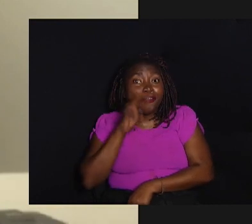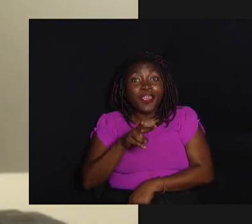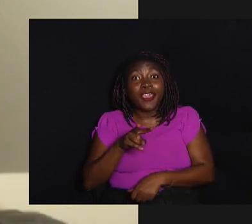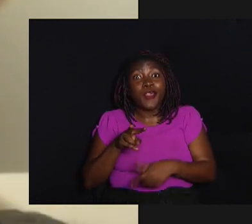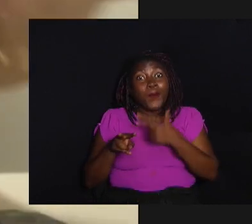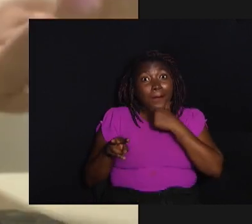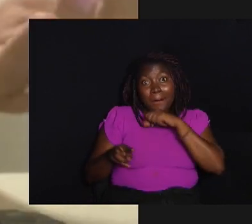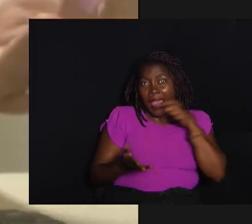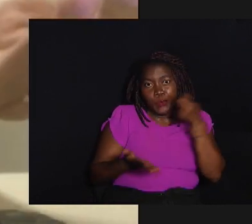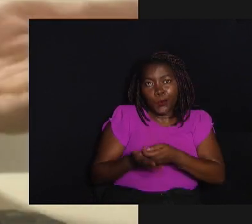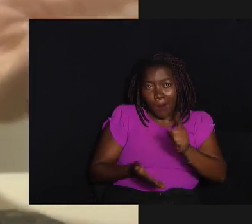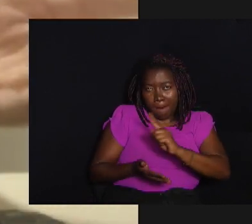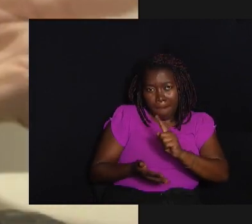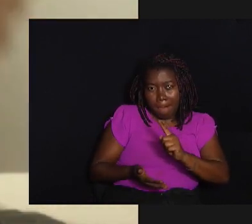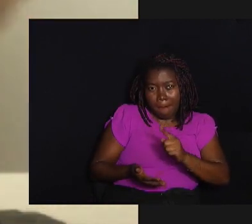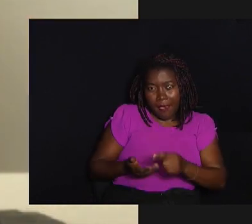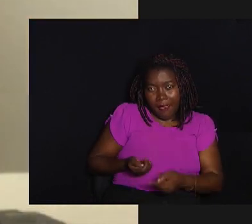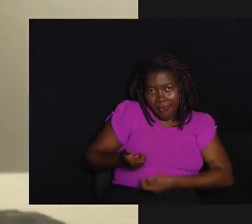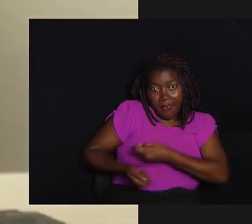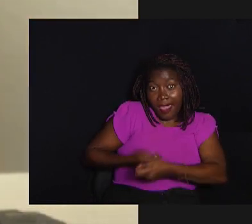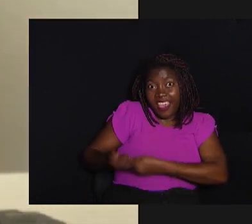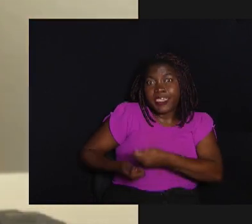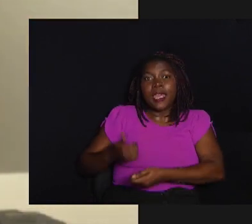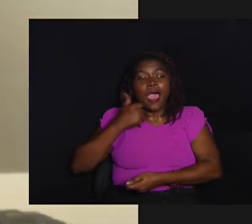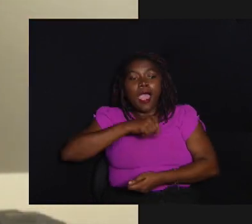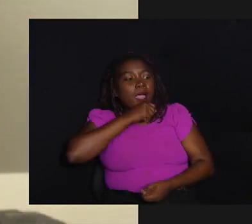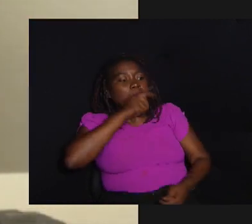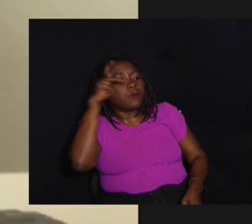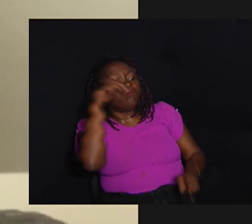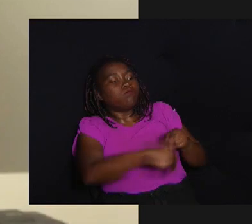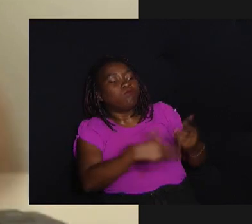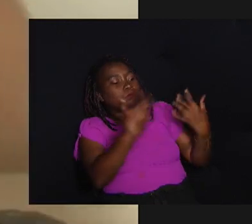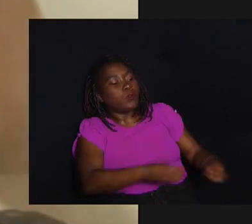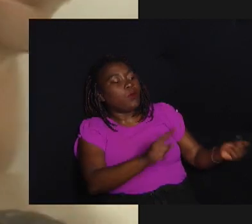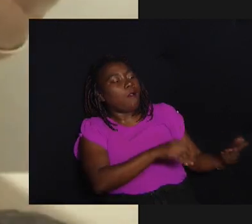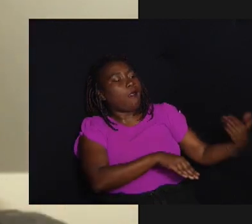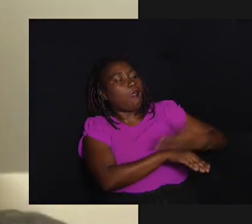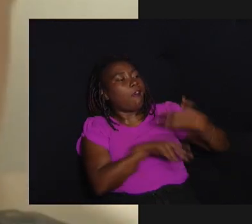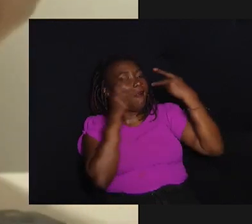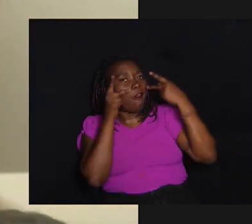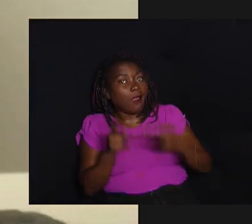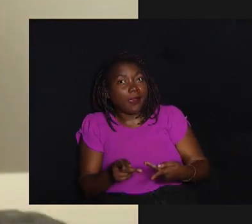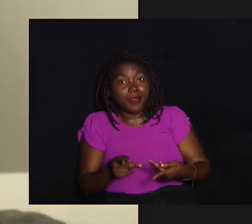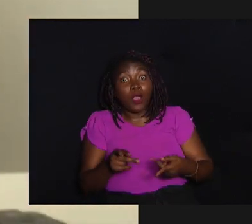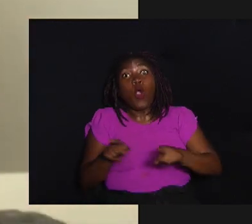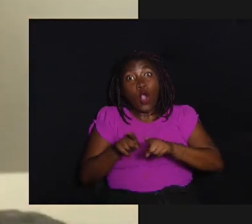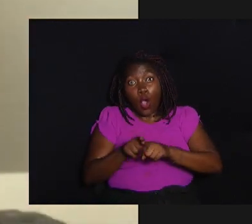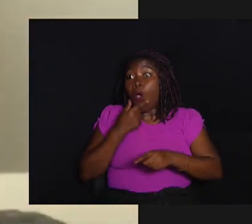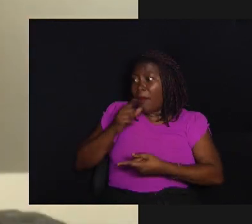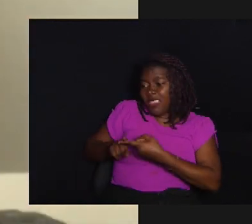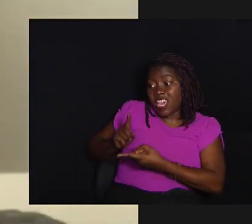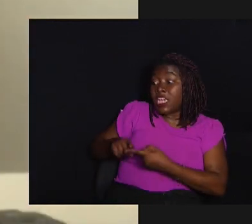pensão e a genitora não deixa ele ter acesso ao filho, ou vice-versa, só vou pagar uma pensão se ela me deixar ter acesso ao meu